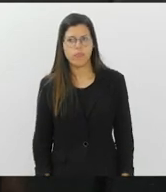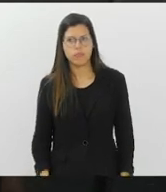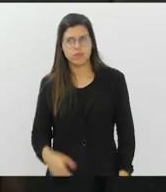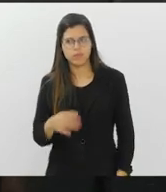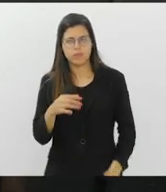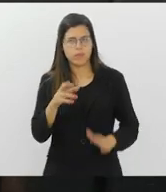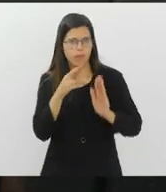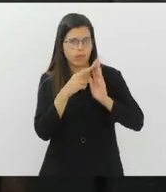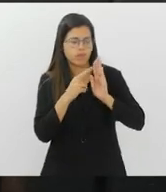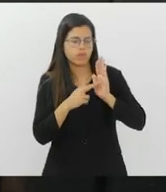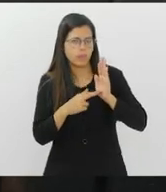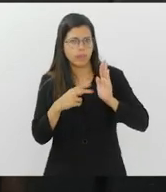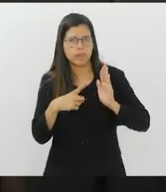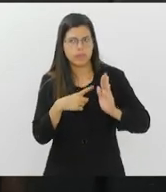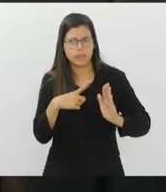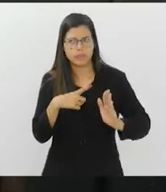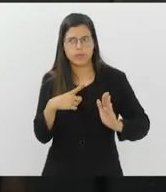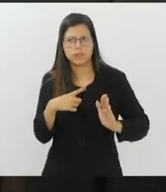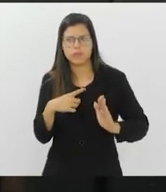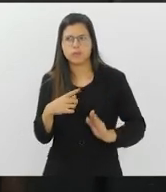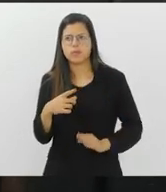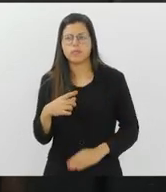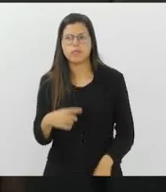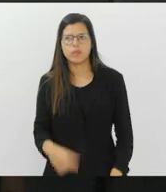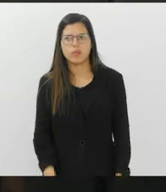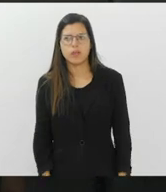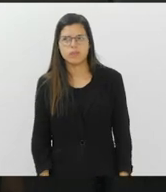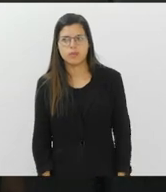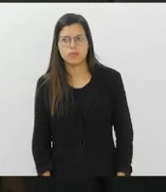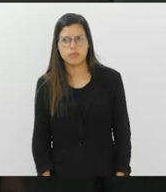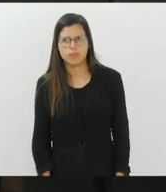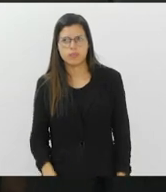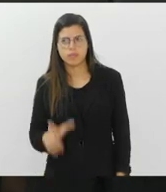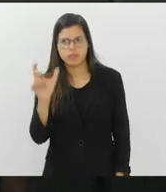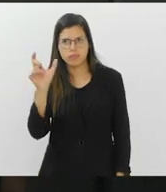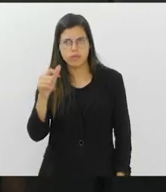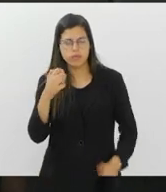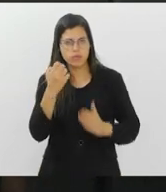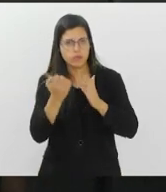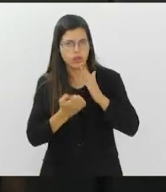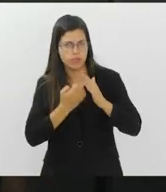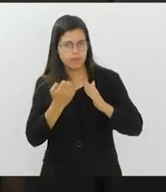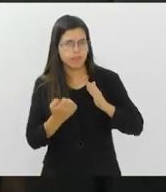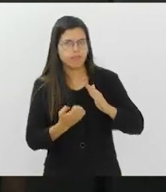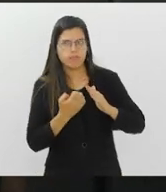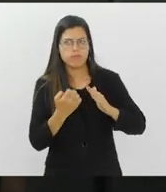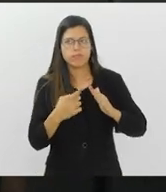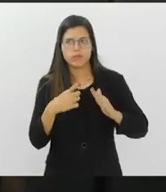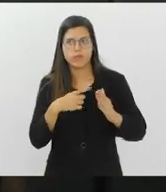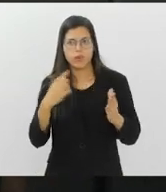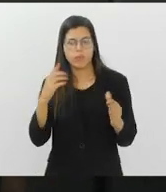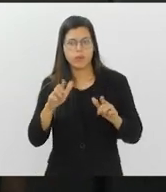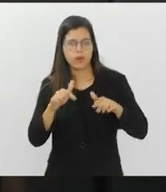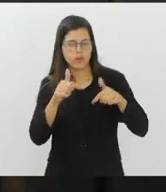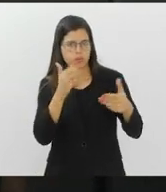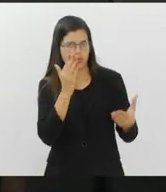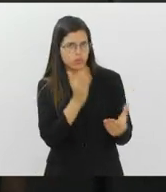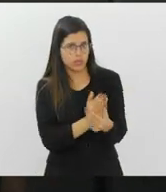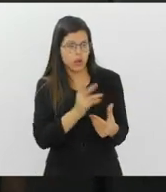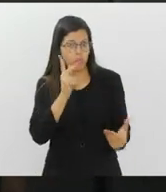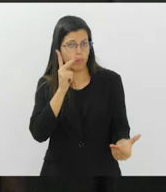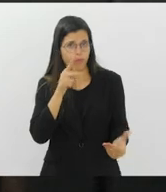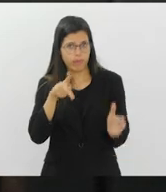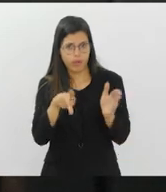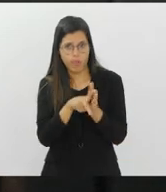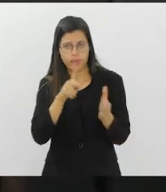exatamente com relação a isso, e teve... A bem verdade é que, com os planos empresariais, tivemos uma ação judicial do PROCON aqui do